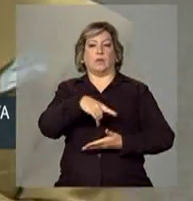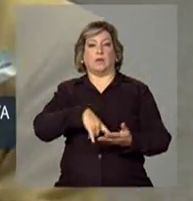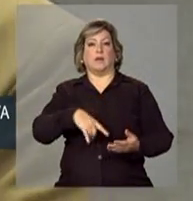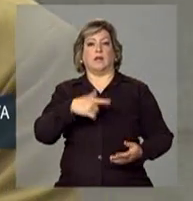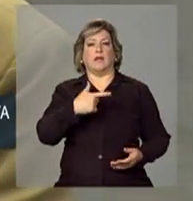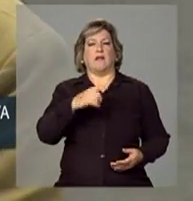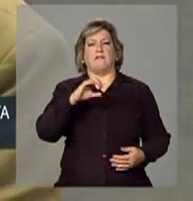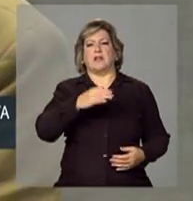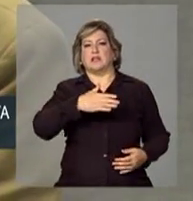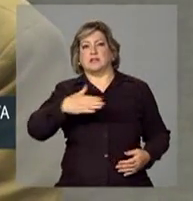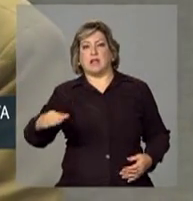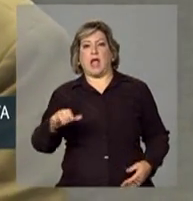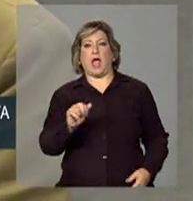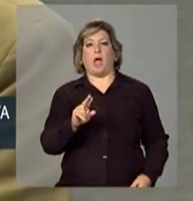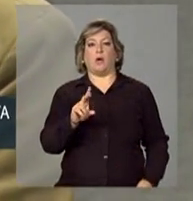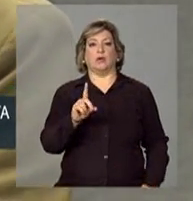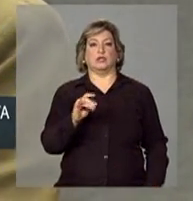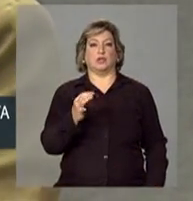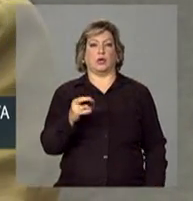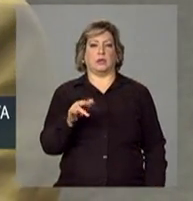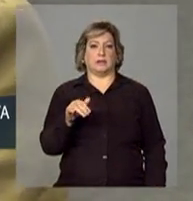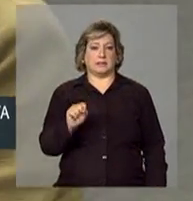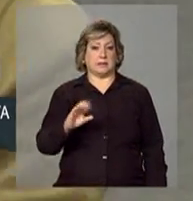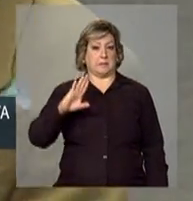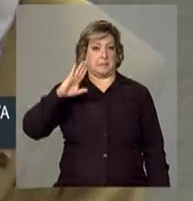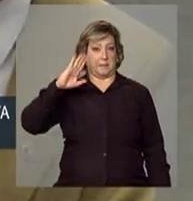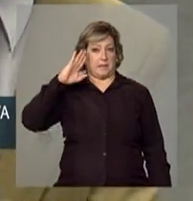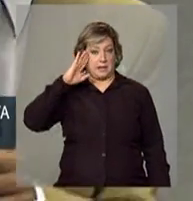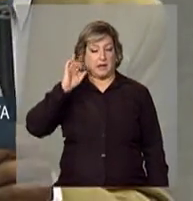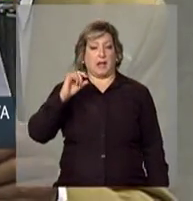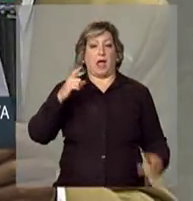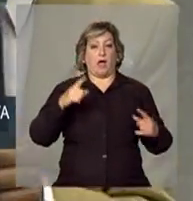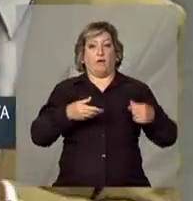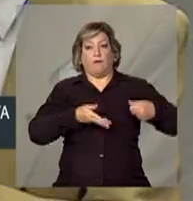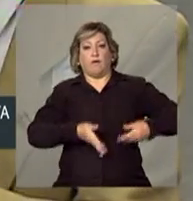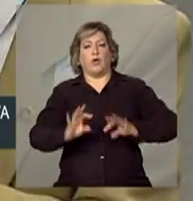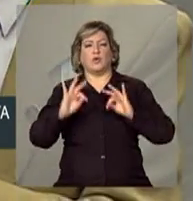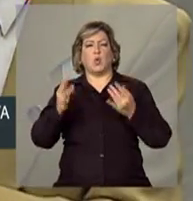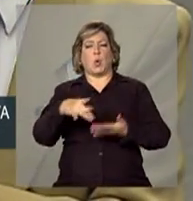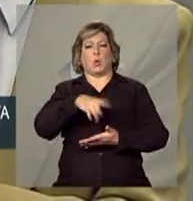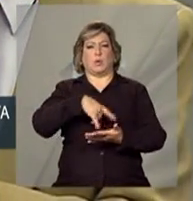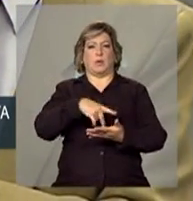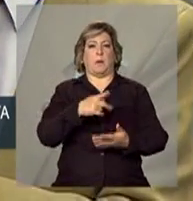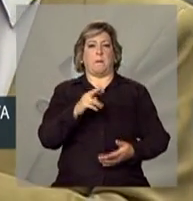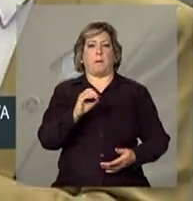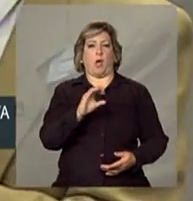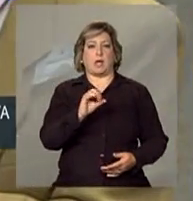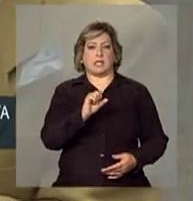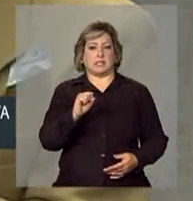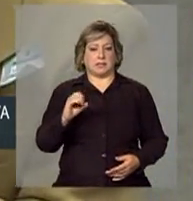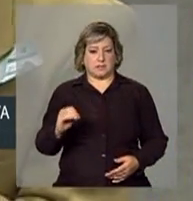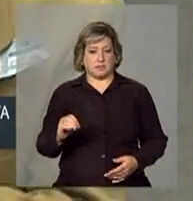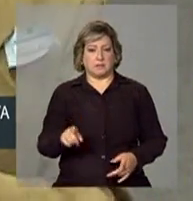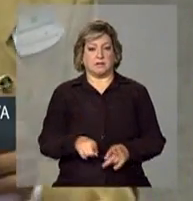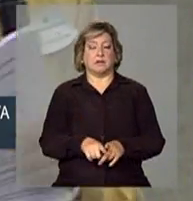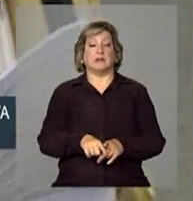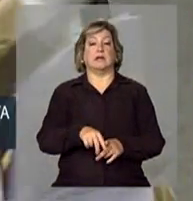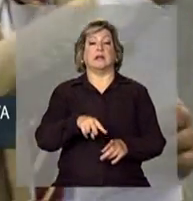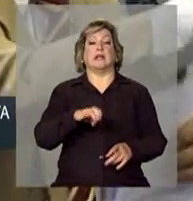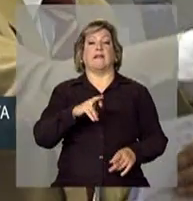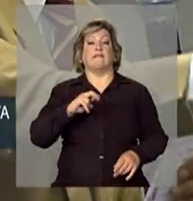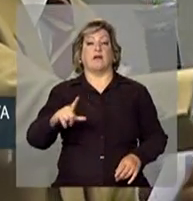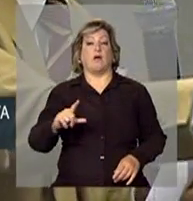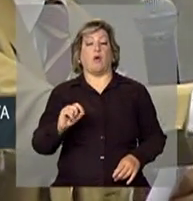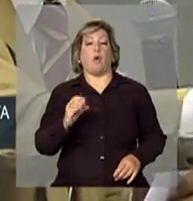20 e tantas auditorias militares, para onde foram todos os processos, até um nível de competência,